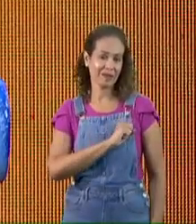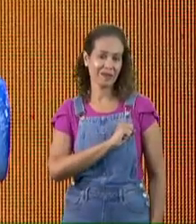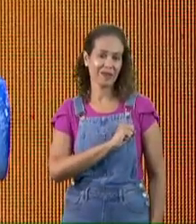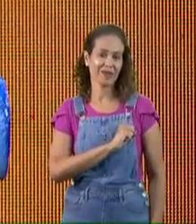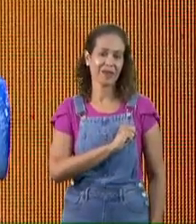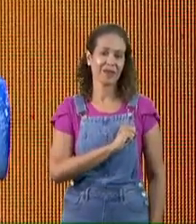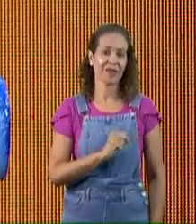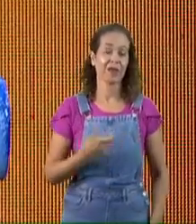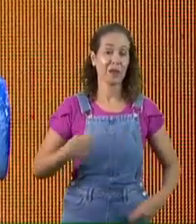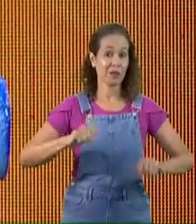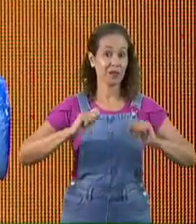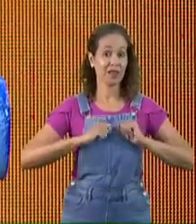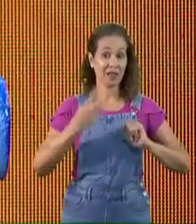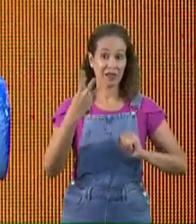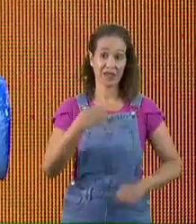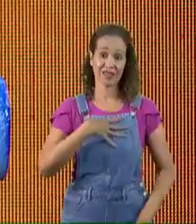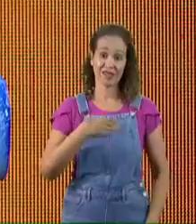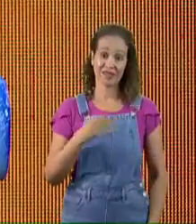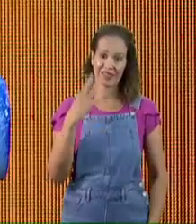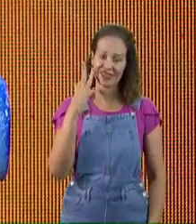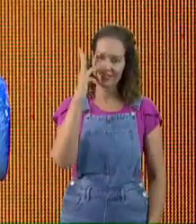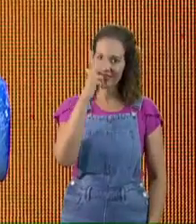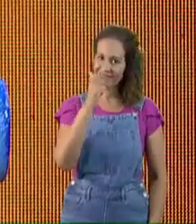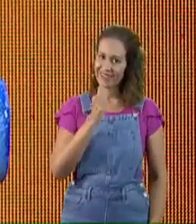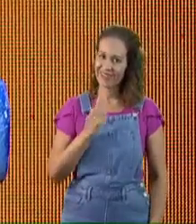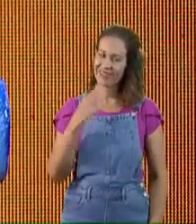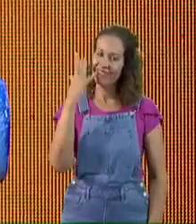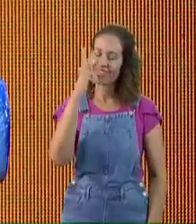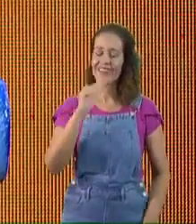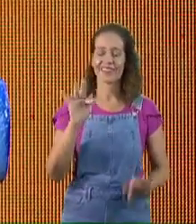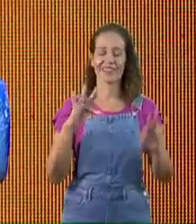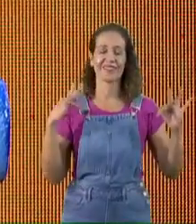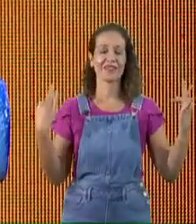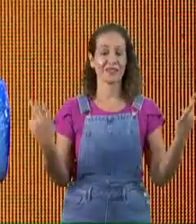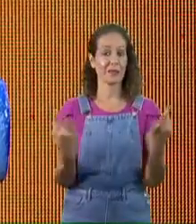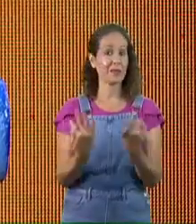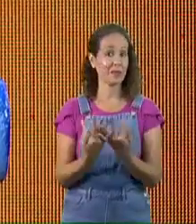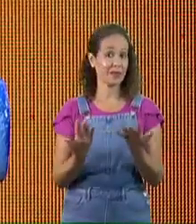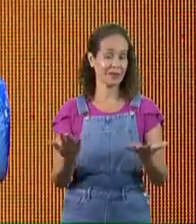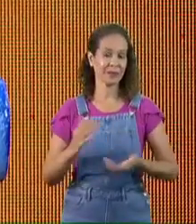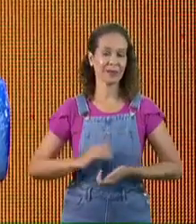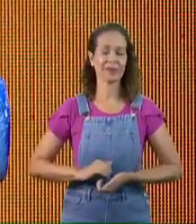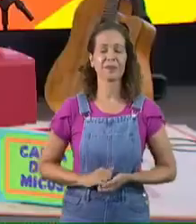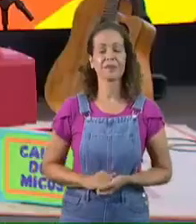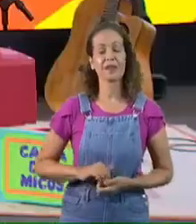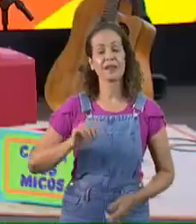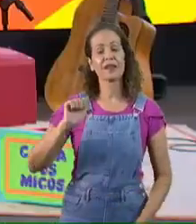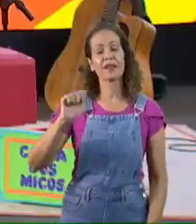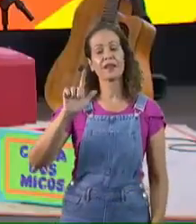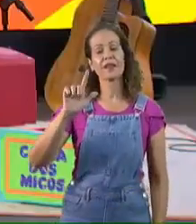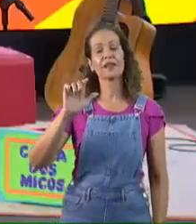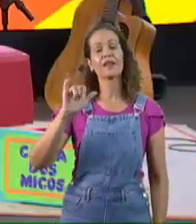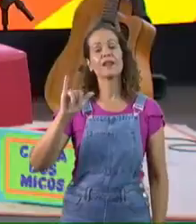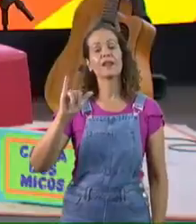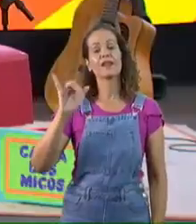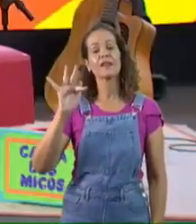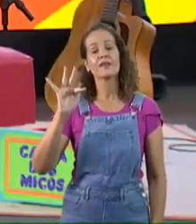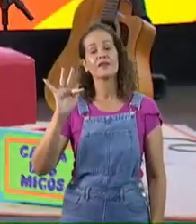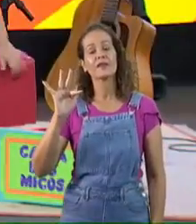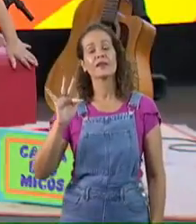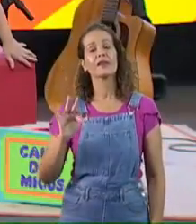deu 3 filhos lindos, né? E a gente formou essa linda família. Vamos lá, Aleph, a última rodada, hein?